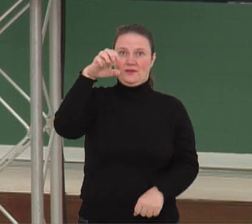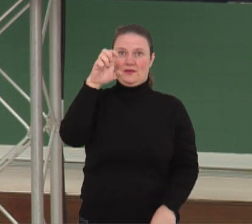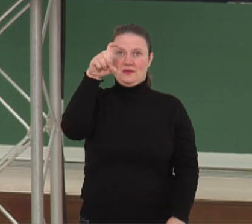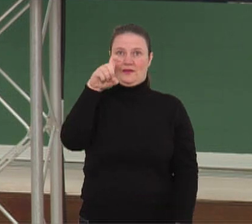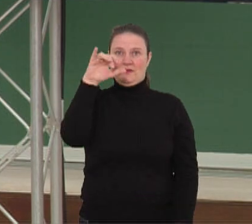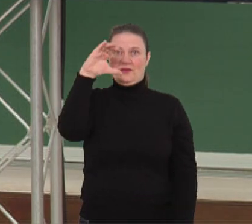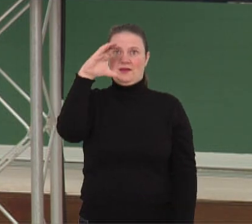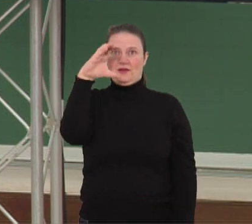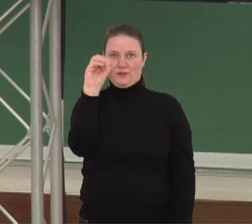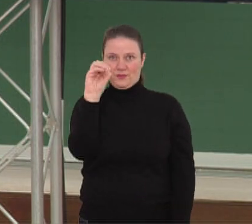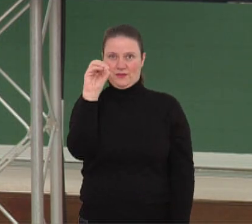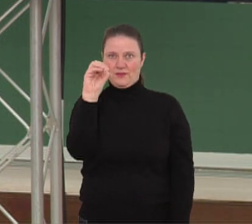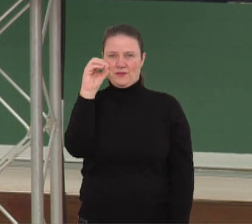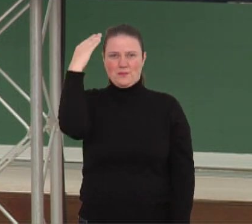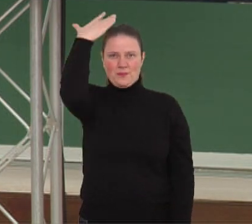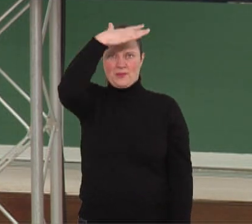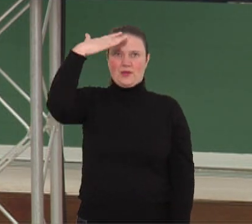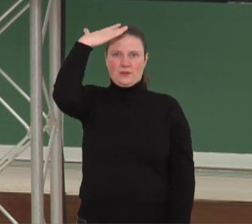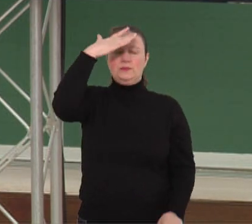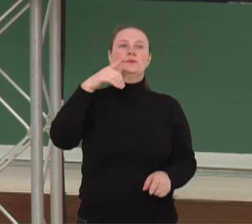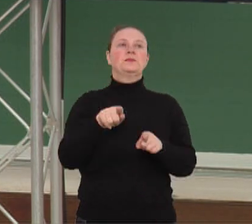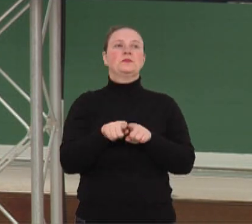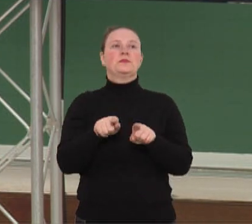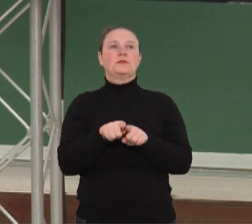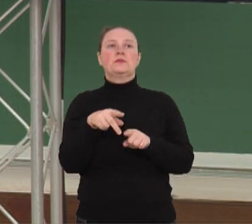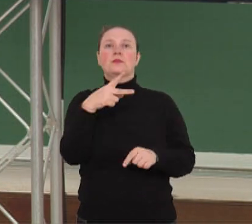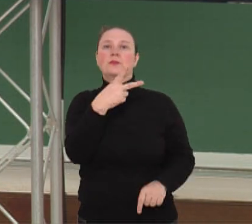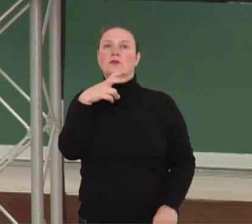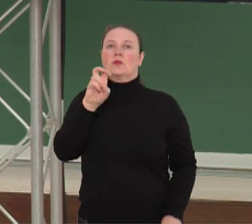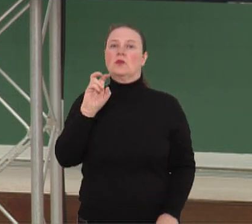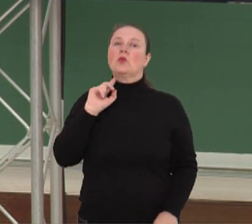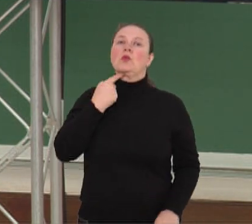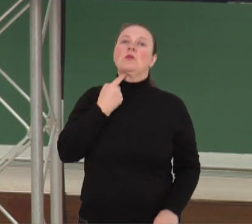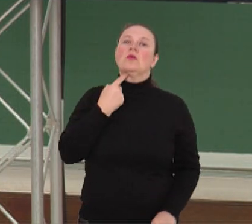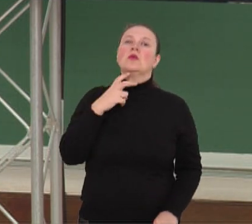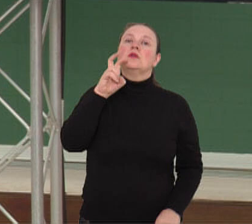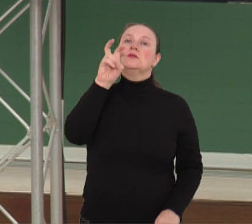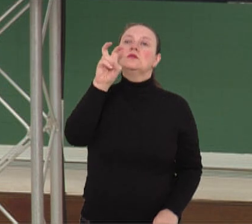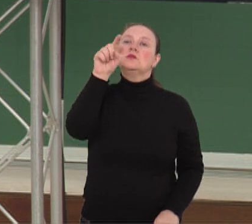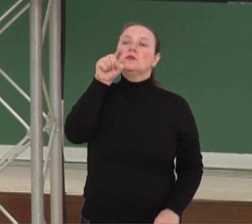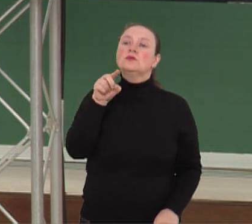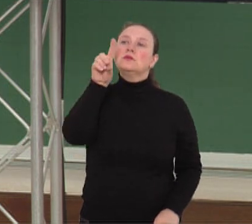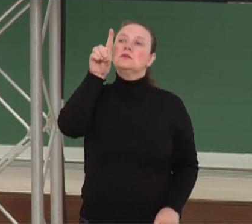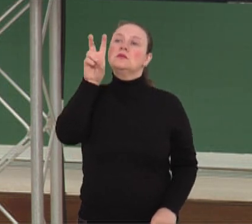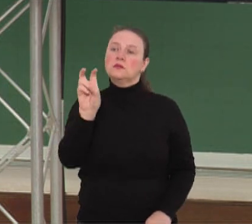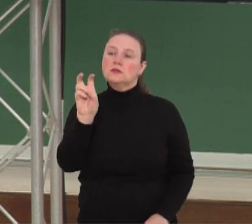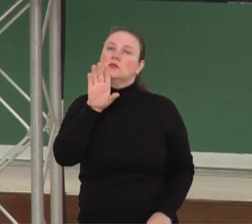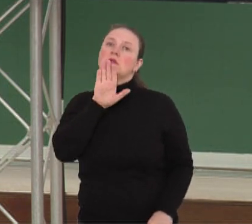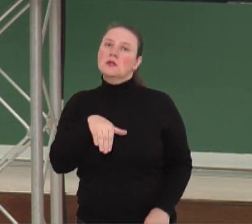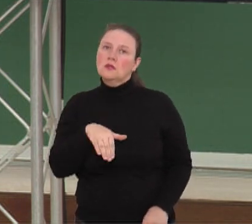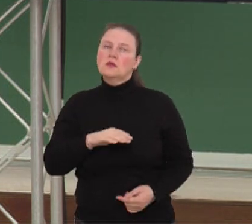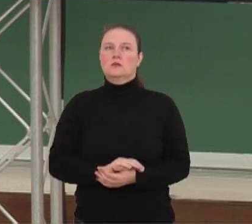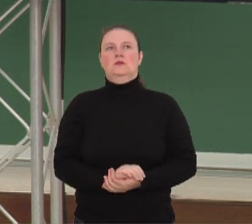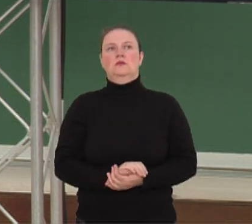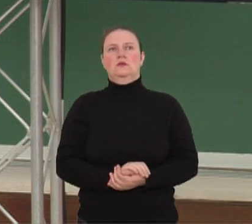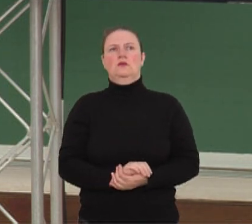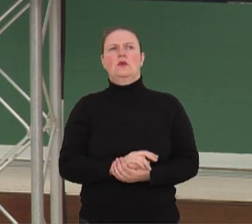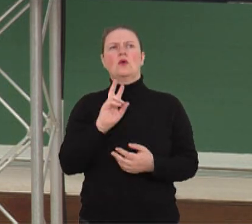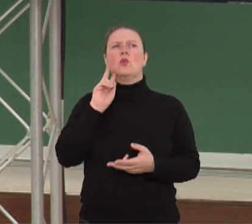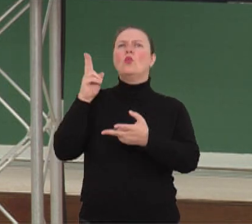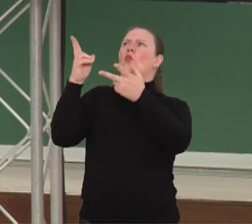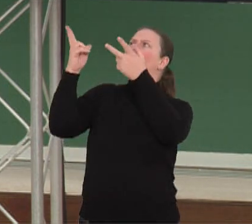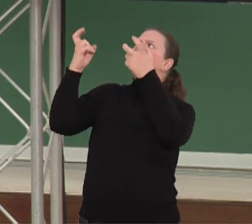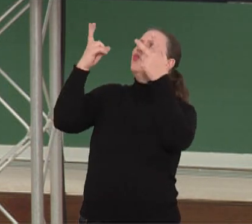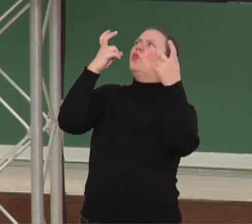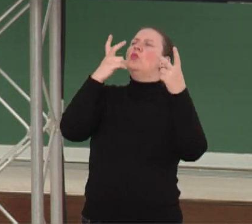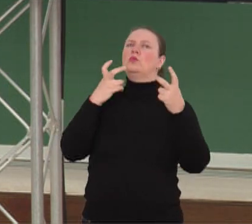outra data, 25 de maio, às 5h15 da tarde. Certo? O que os maias veem? Eles